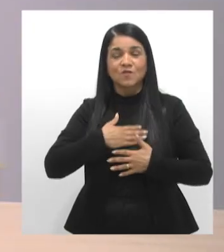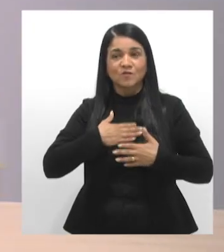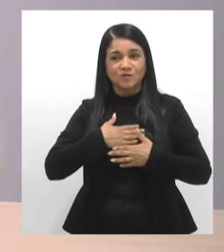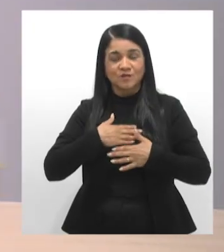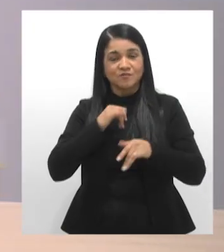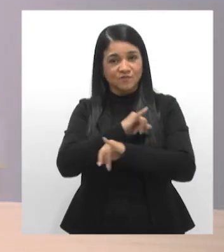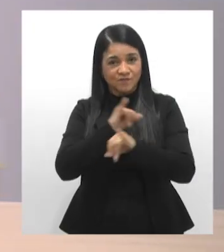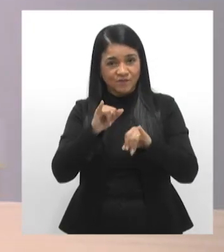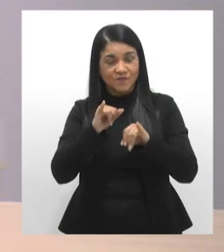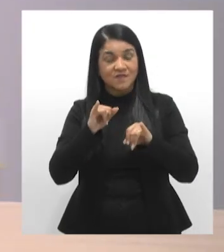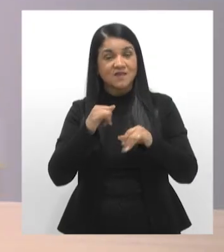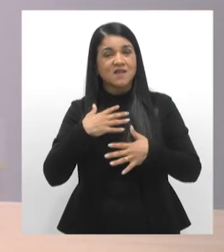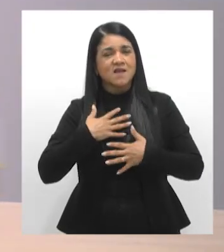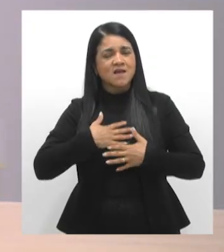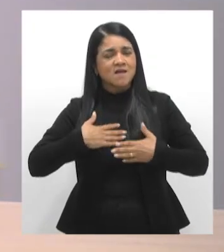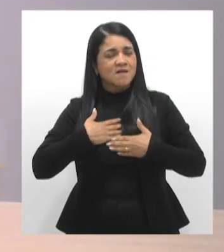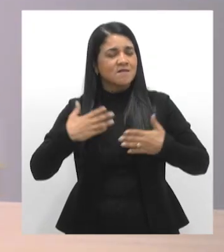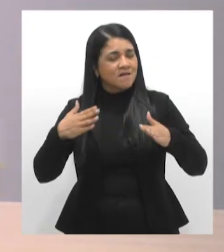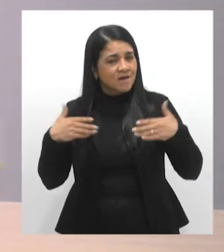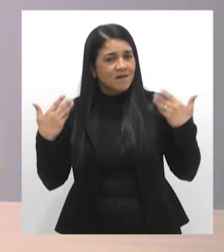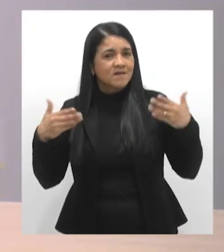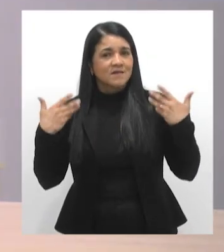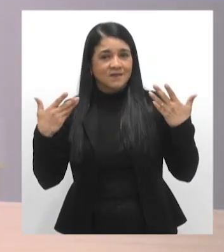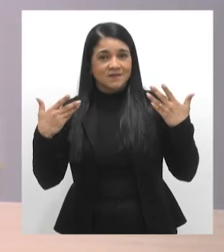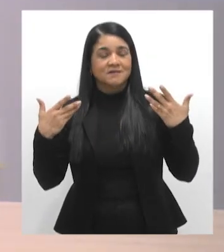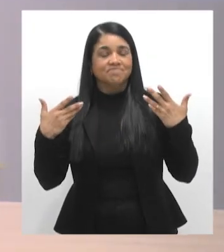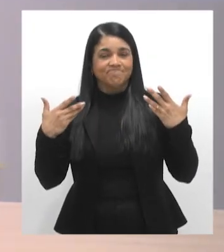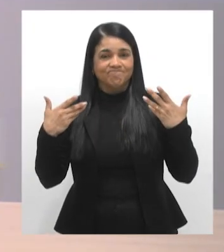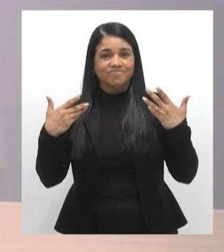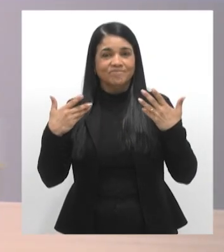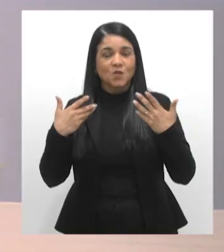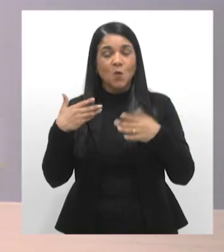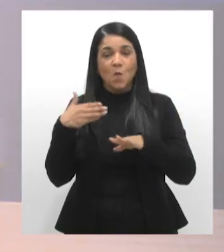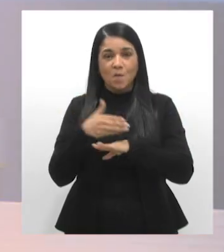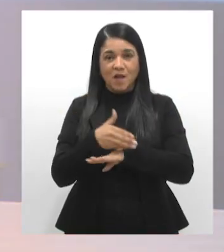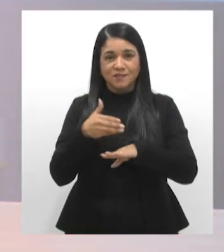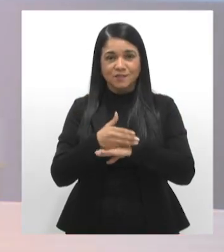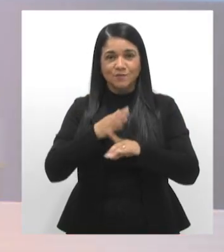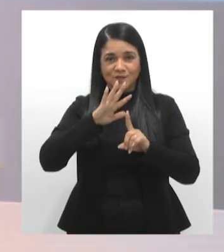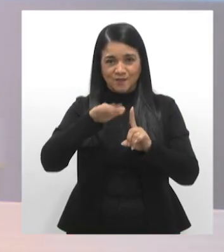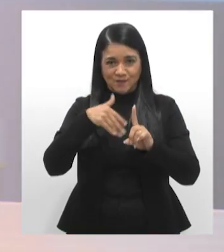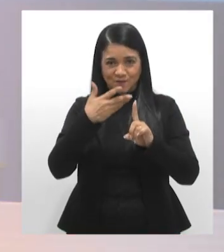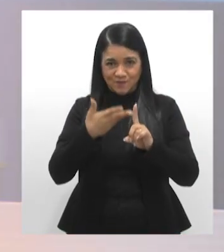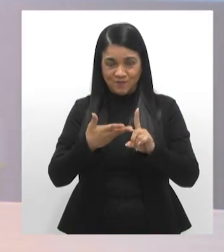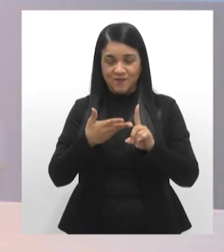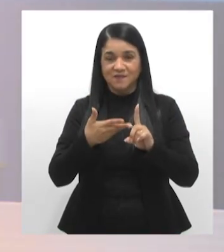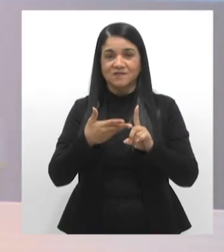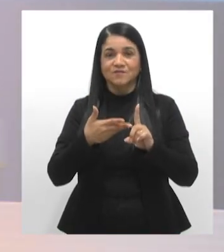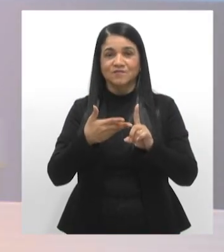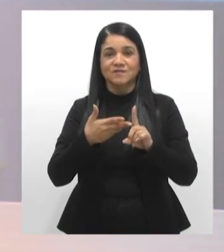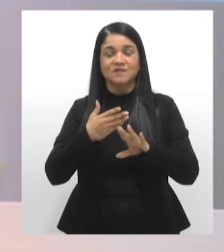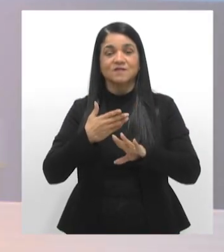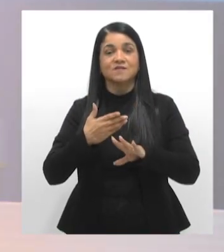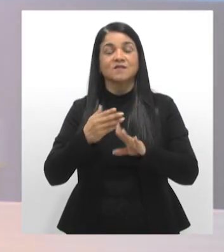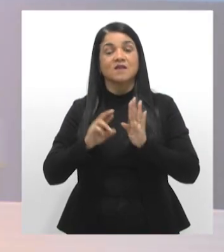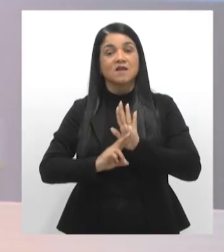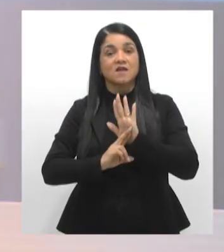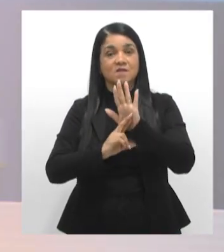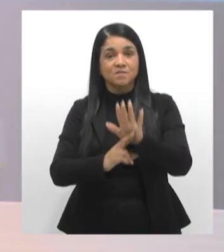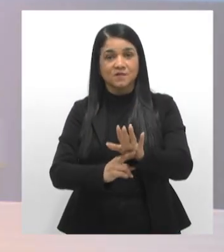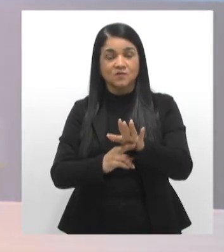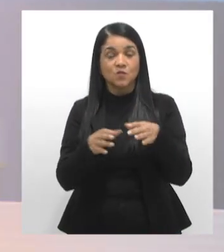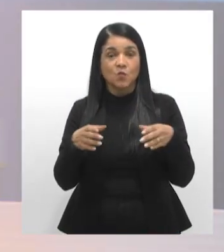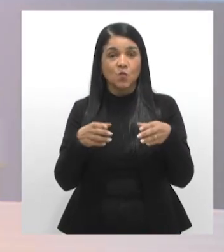imensa alegria que eu participo dessa solenidade aqui, nesse momento, representando o